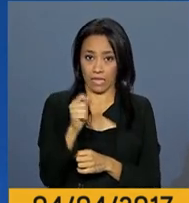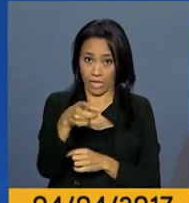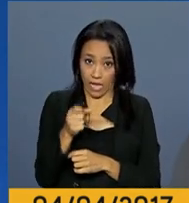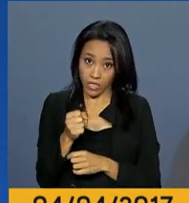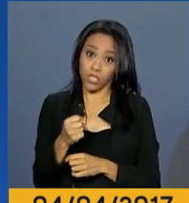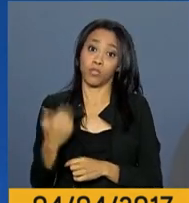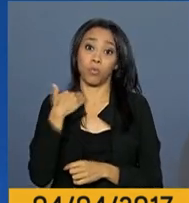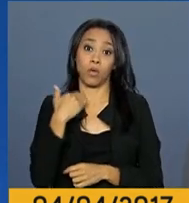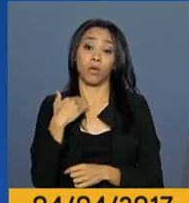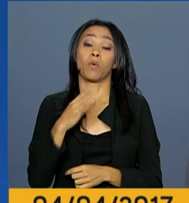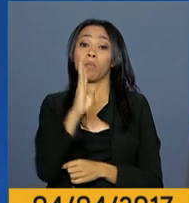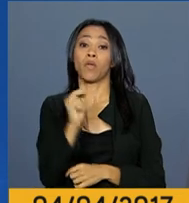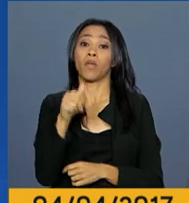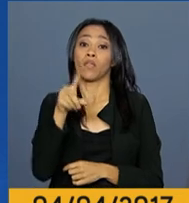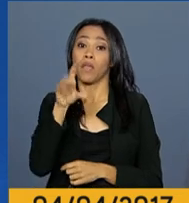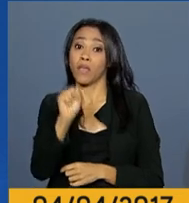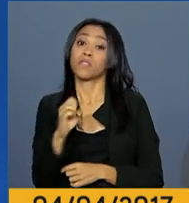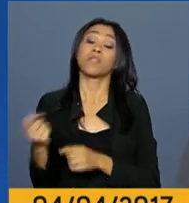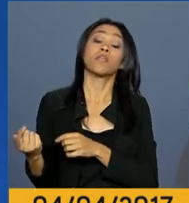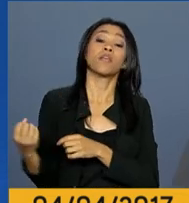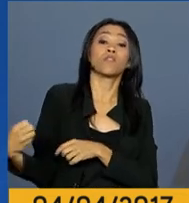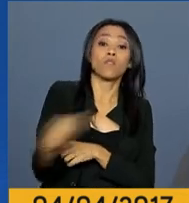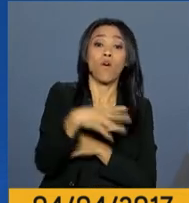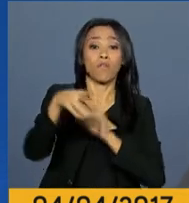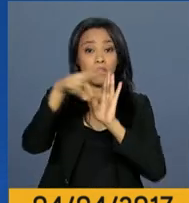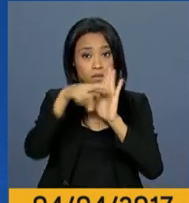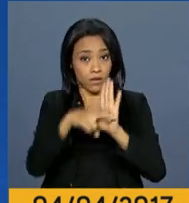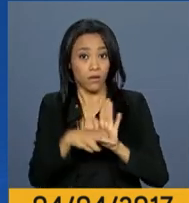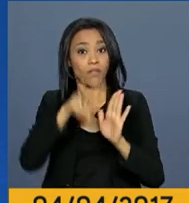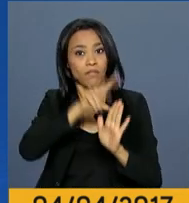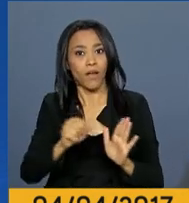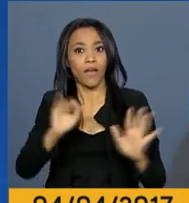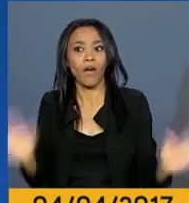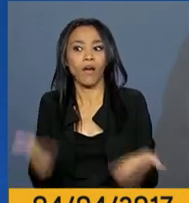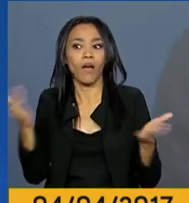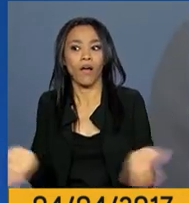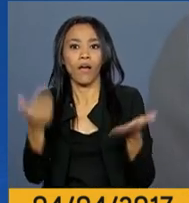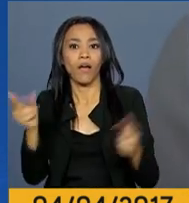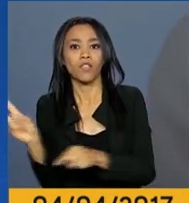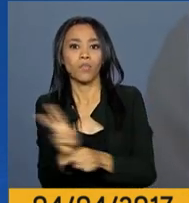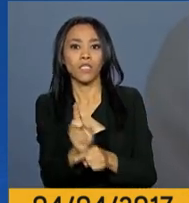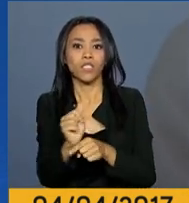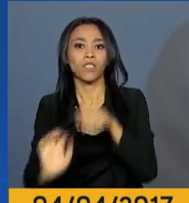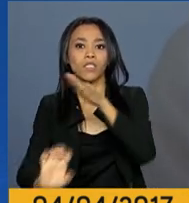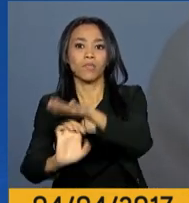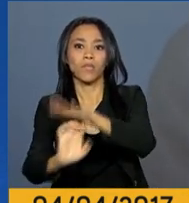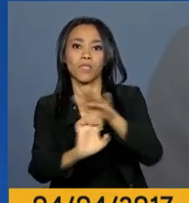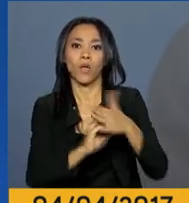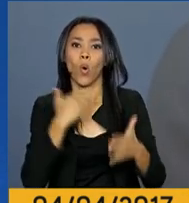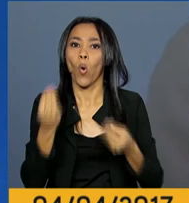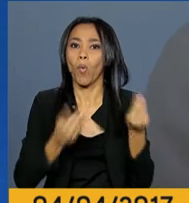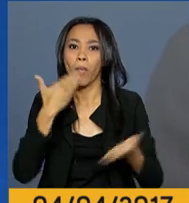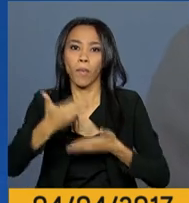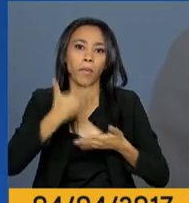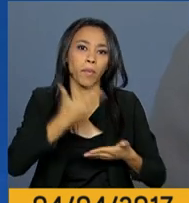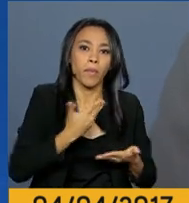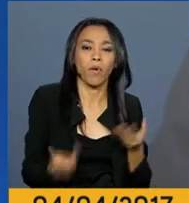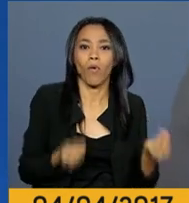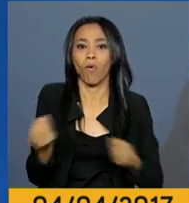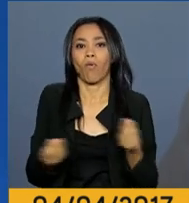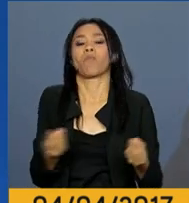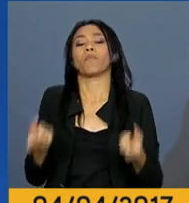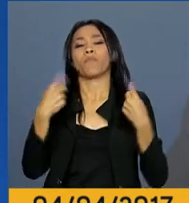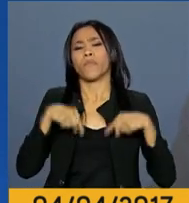regras, portanto, estimularão o financiamento privado de longo prazo. Ainda há pouco tempo, reunidos com a doutora Maria